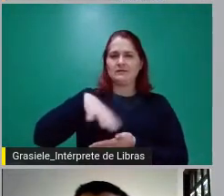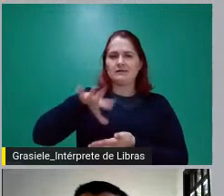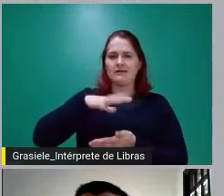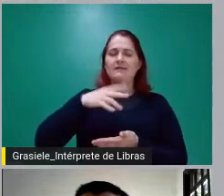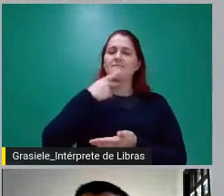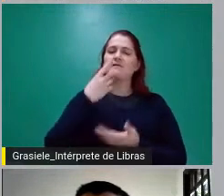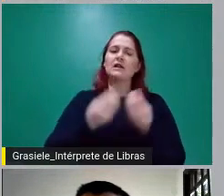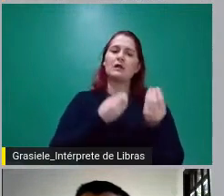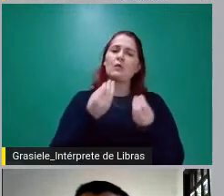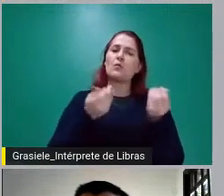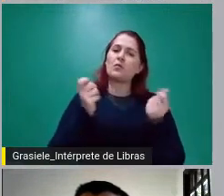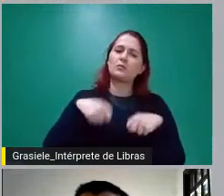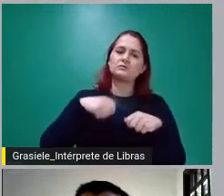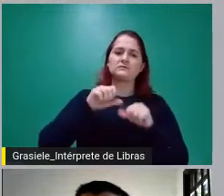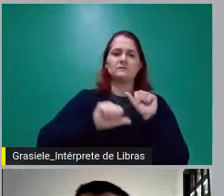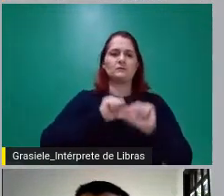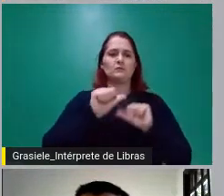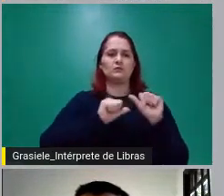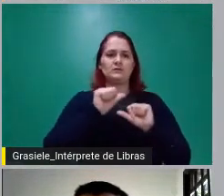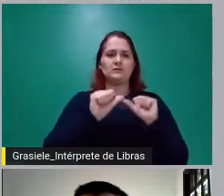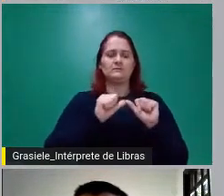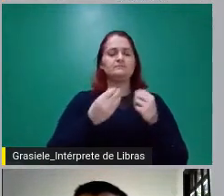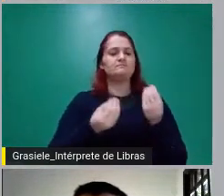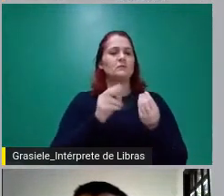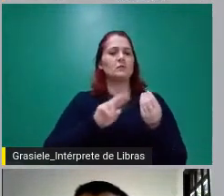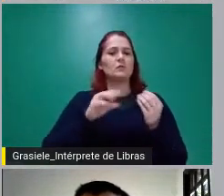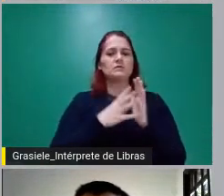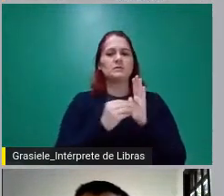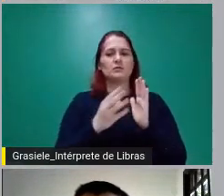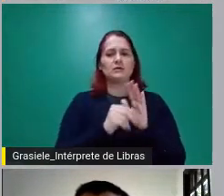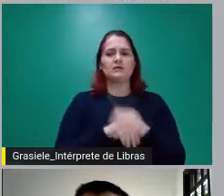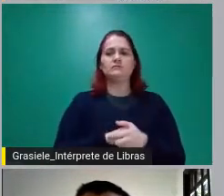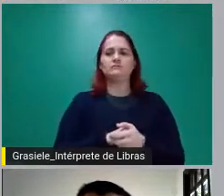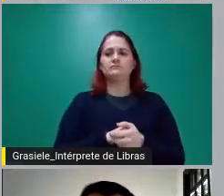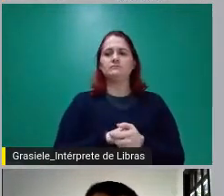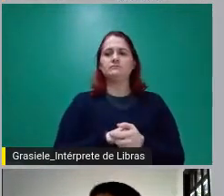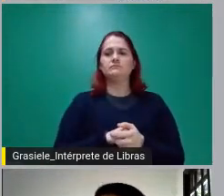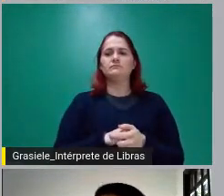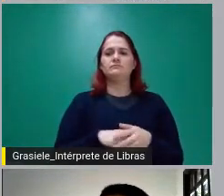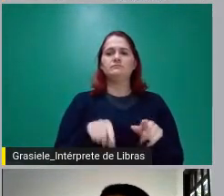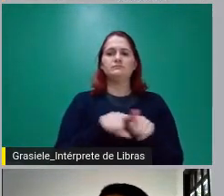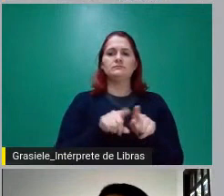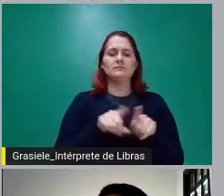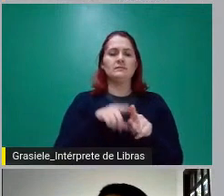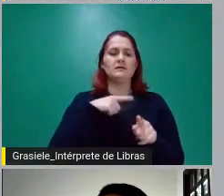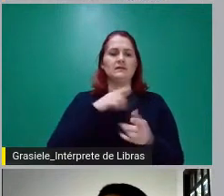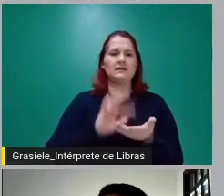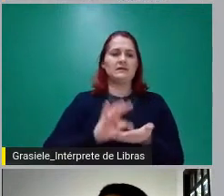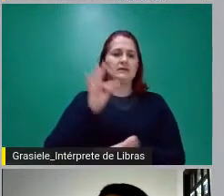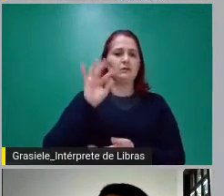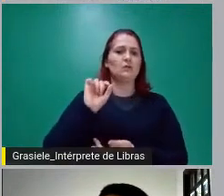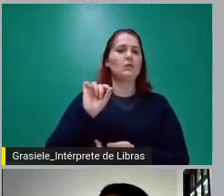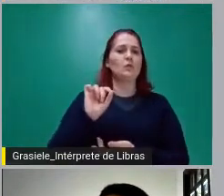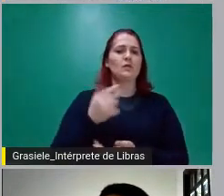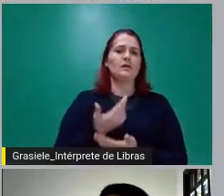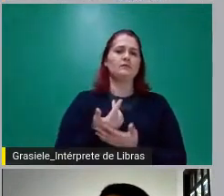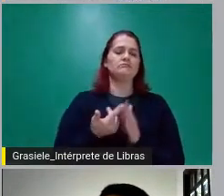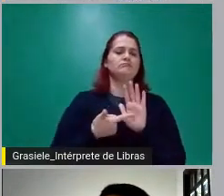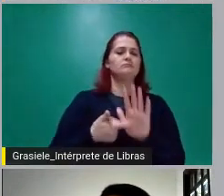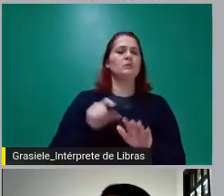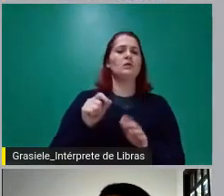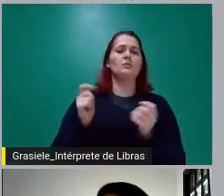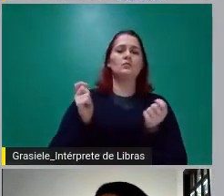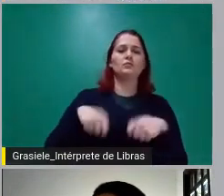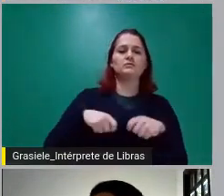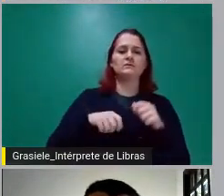mudança social e política a partir desses modelos. Mas tem aqueles teóricos que defendem uma vertente em específico, a possibilidade de